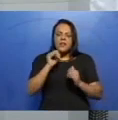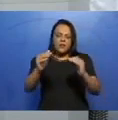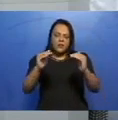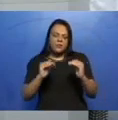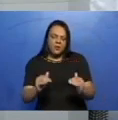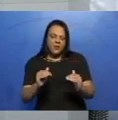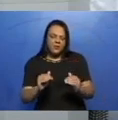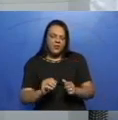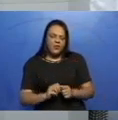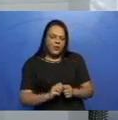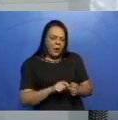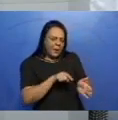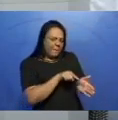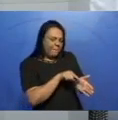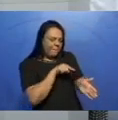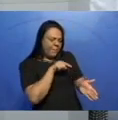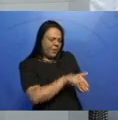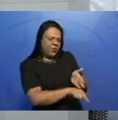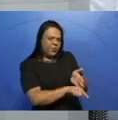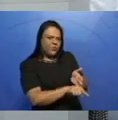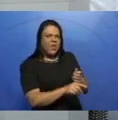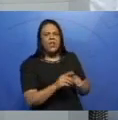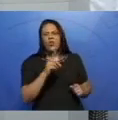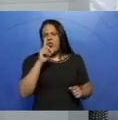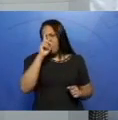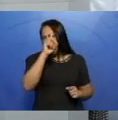questão. Ó, o verbo duvidar.